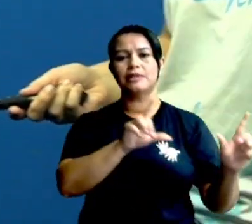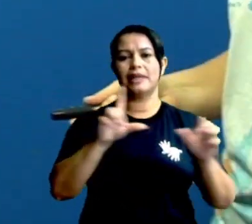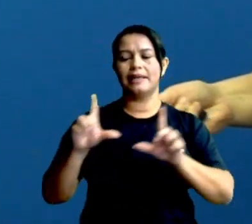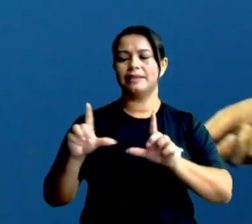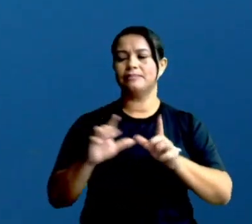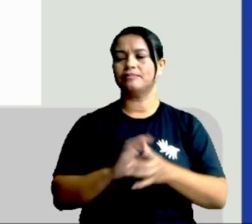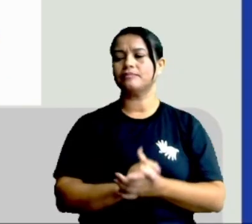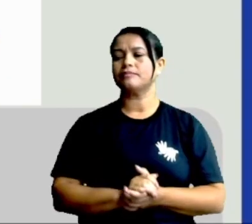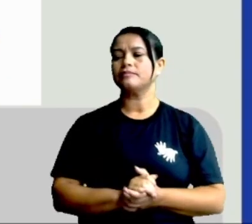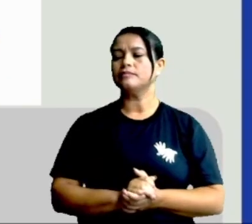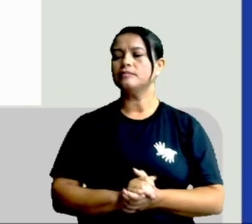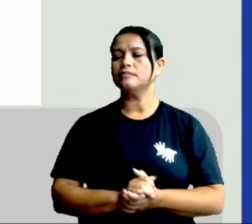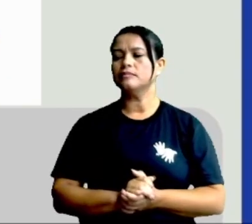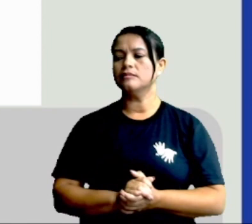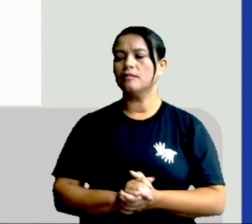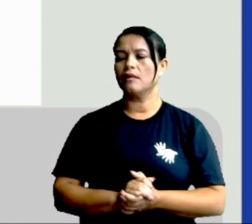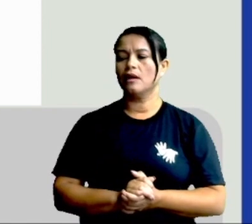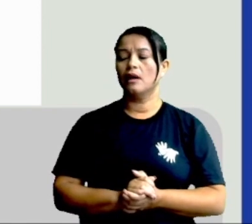exemplos.